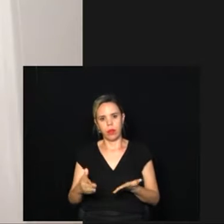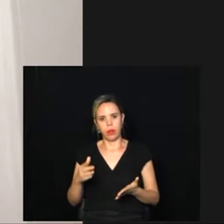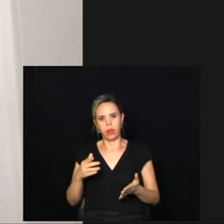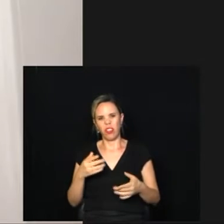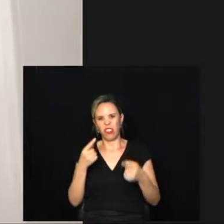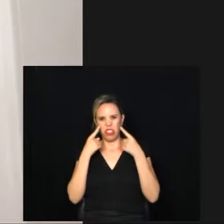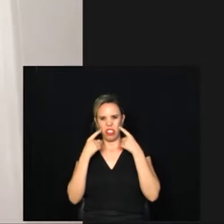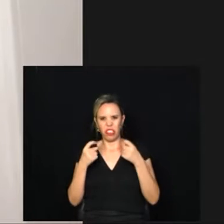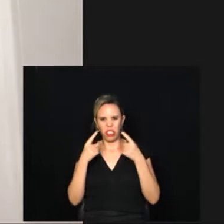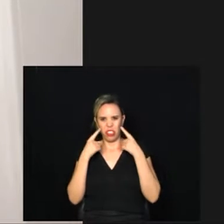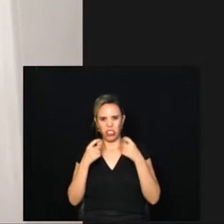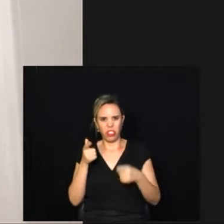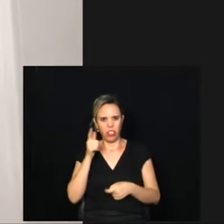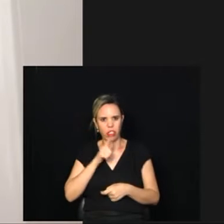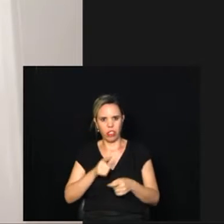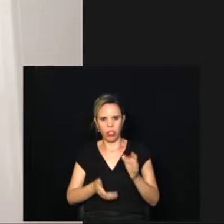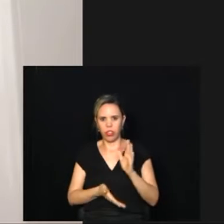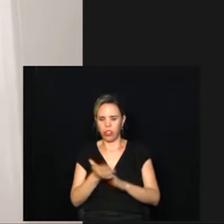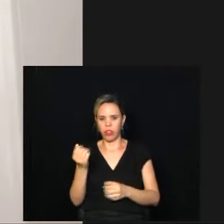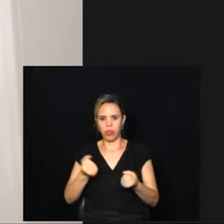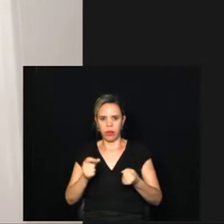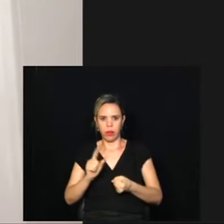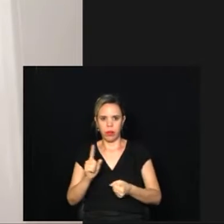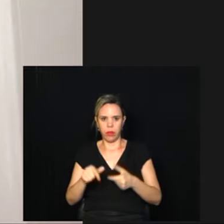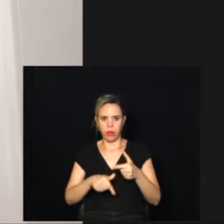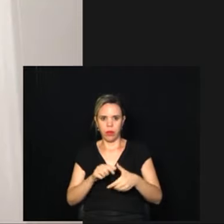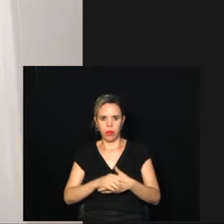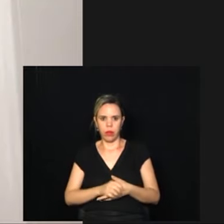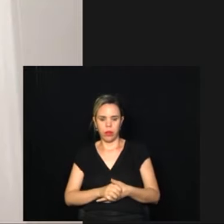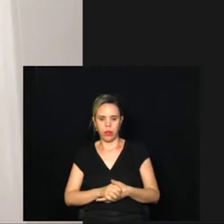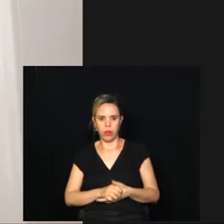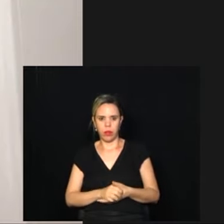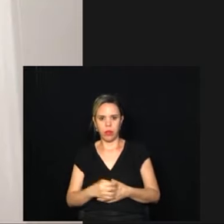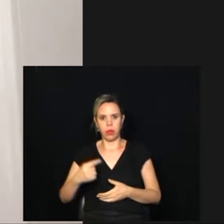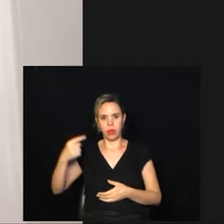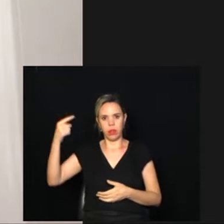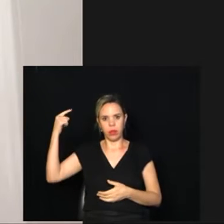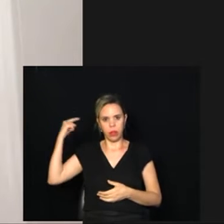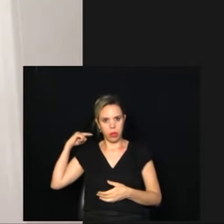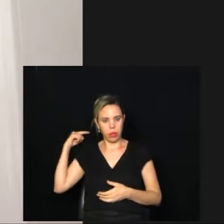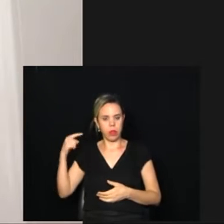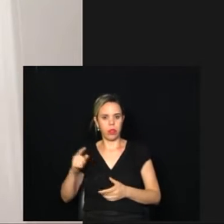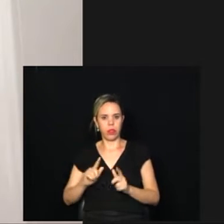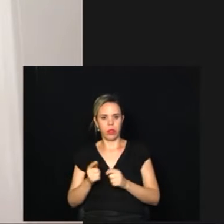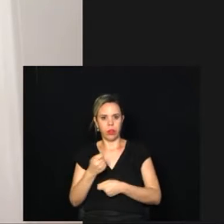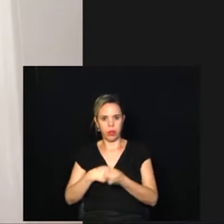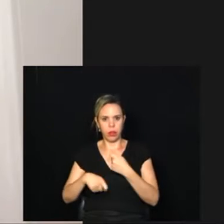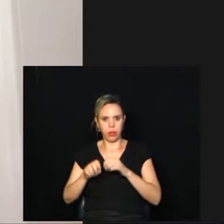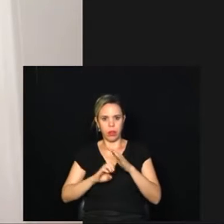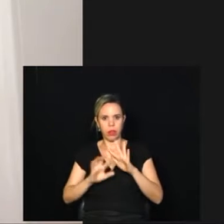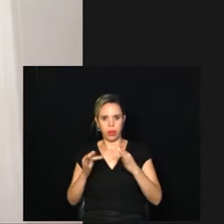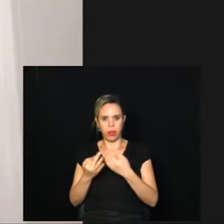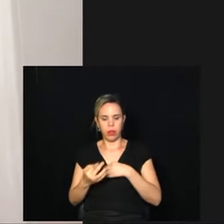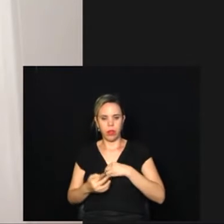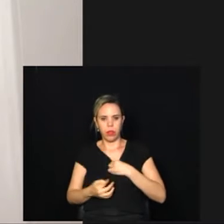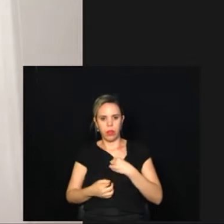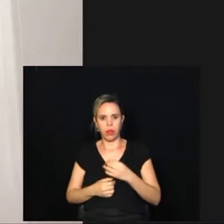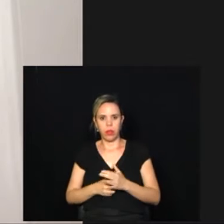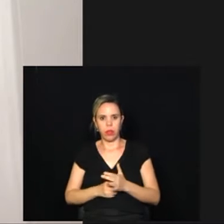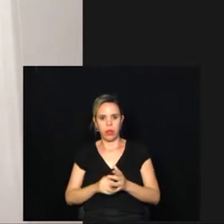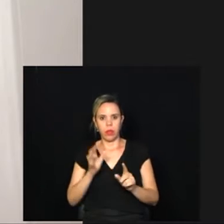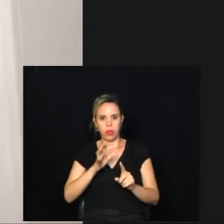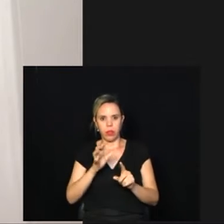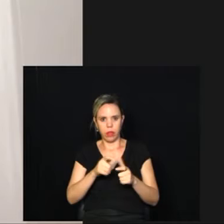de choro, e não conseguia sair do carro para trabalhar. Nessa época eu estava gerenciando a empresa da minha família, então era uma pressão